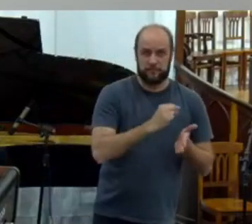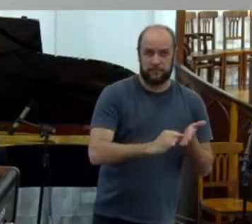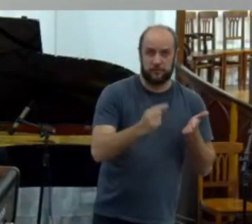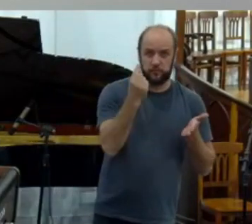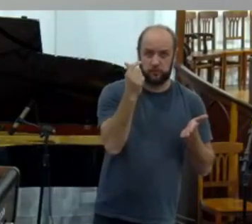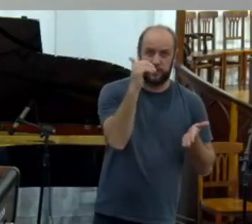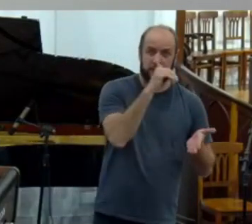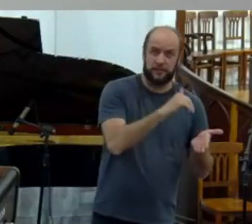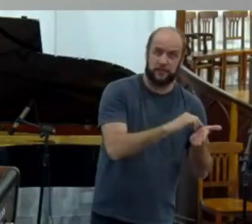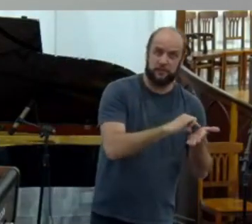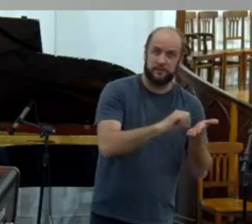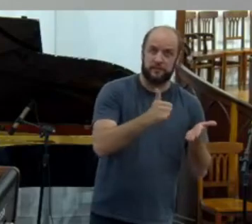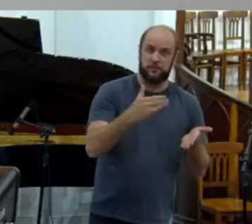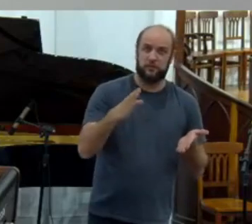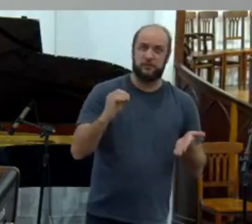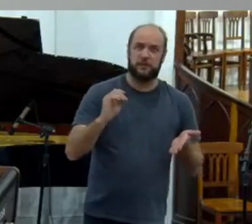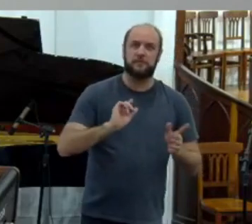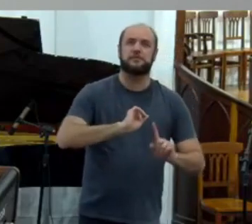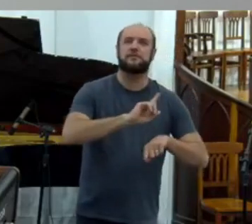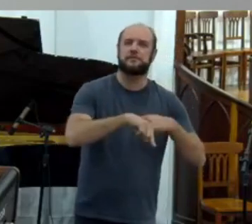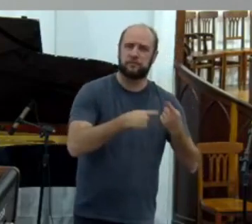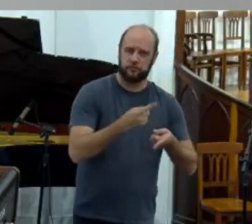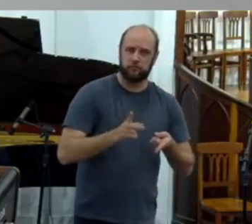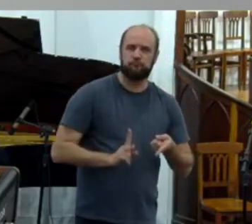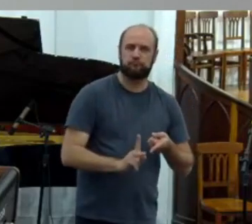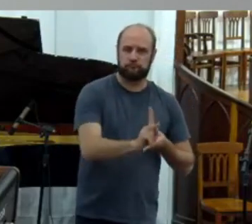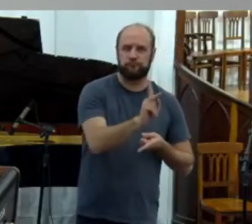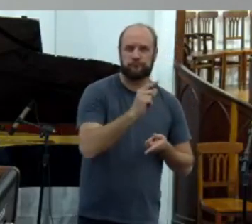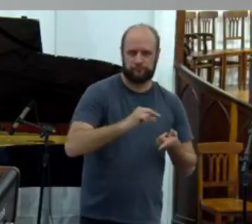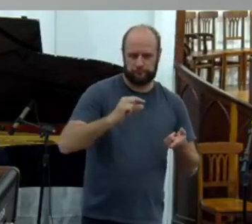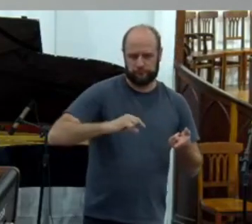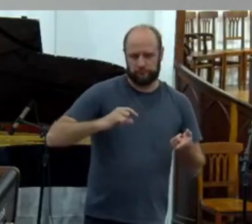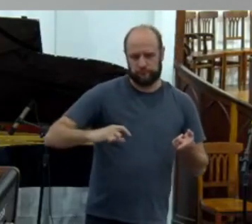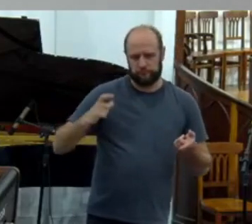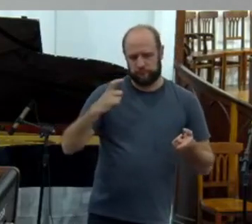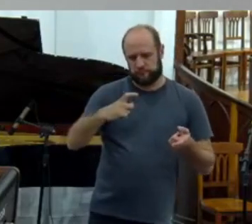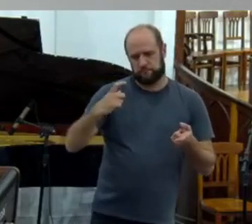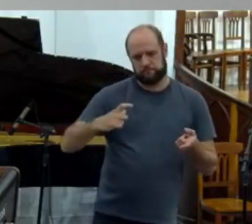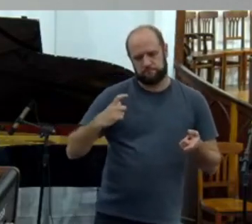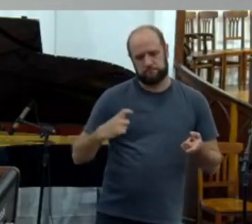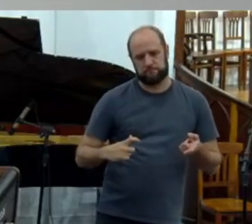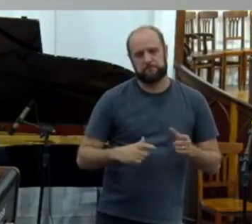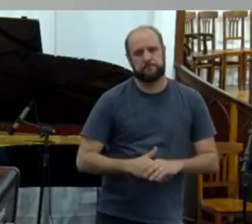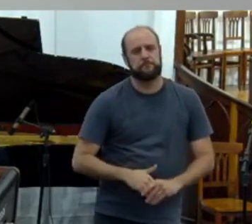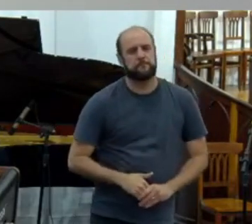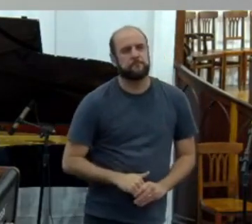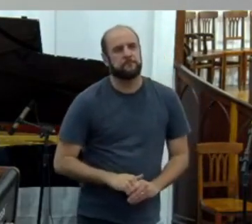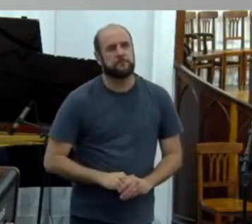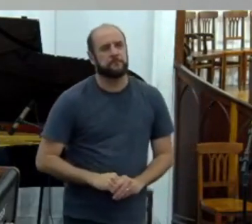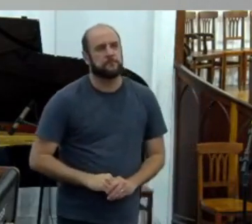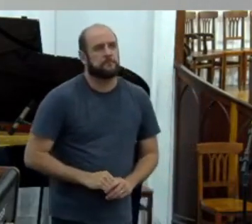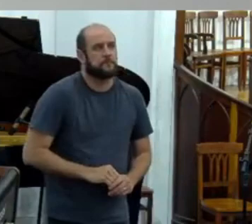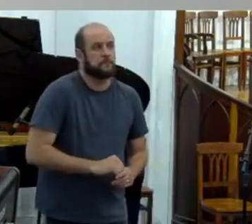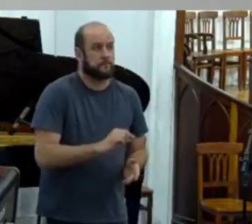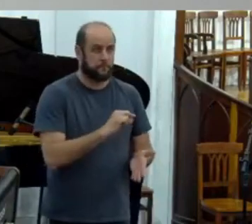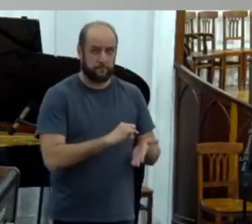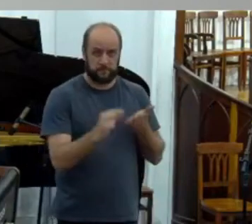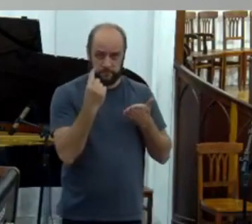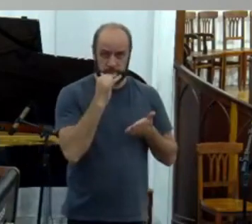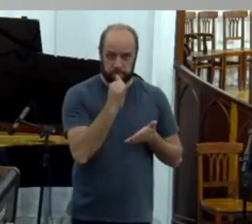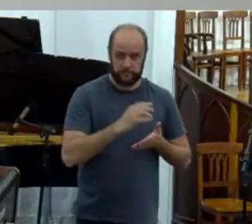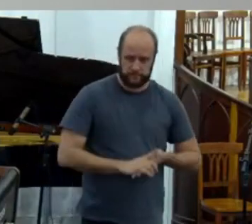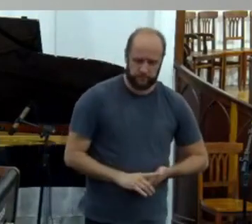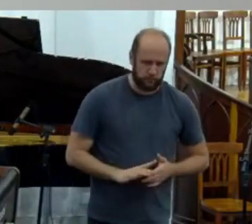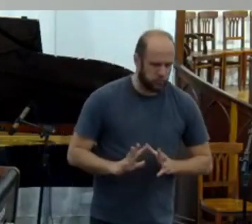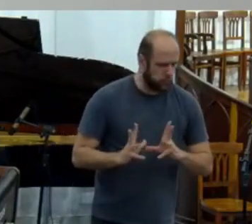1 até o versículo 10. Depois nós vamos com as outras partes à medida em que expormos o texto. Versículo 1 diz assim: